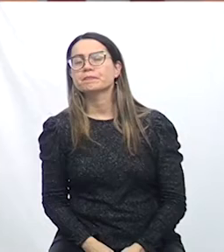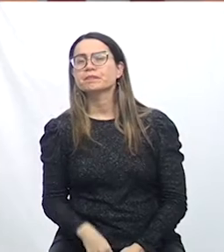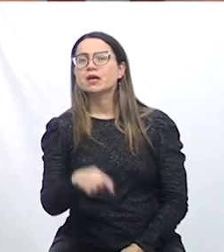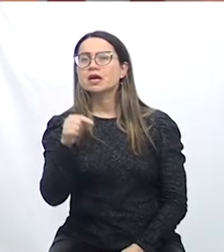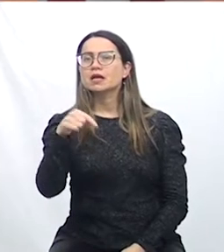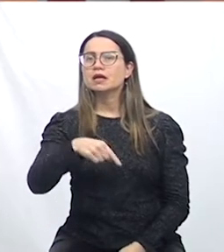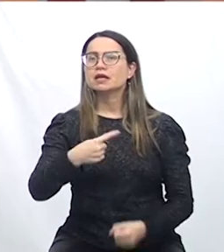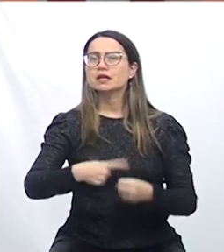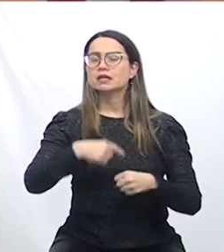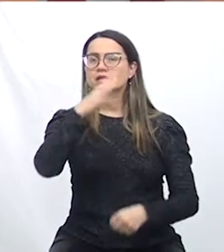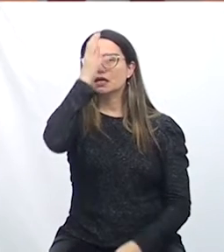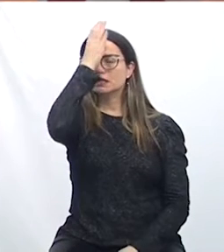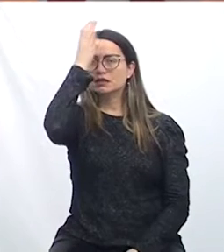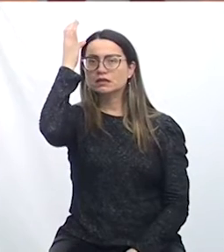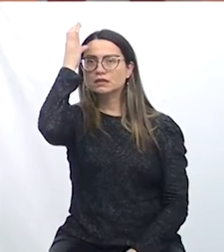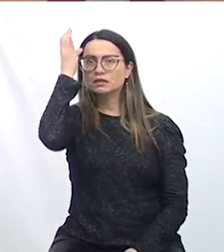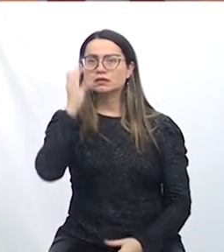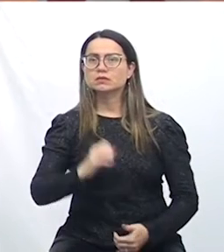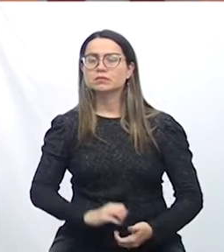Criciúma,